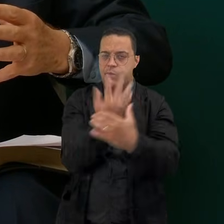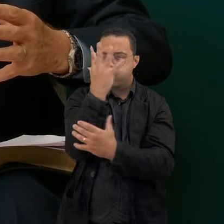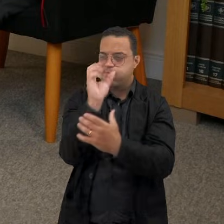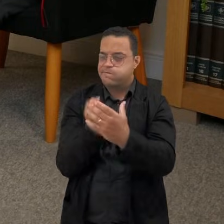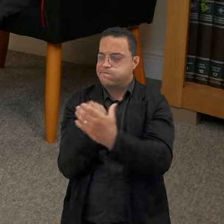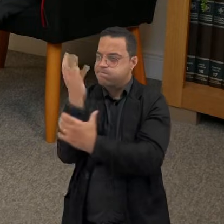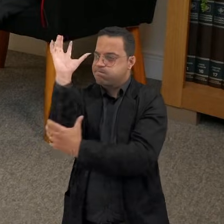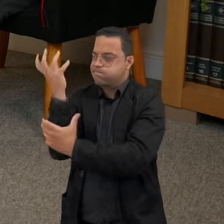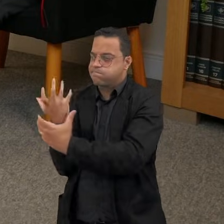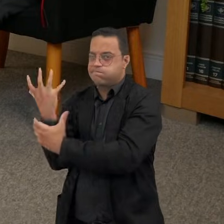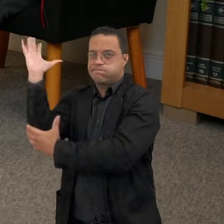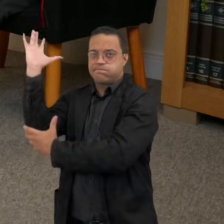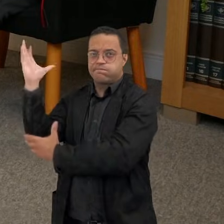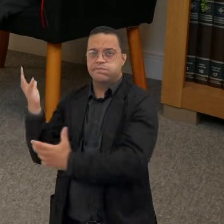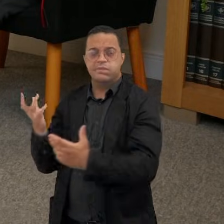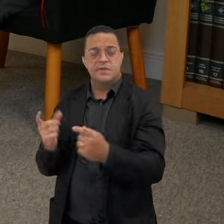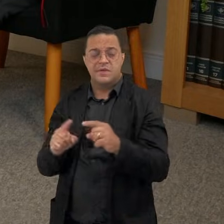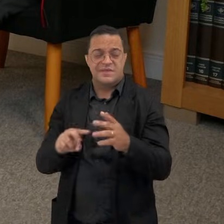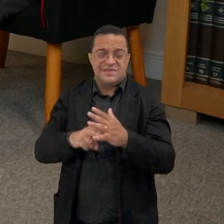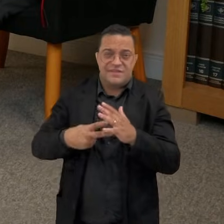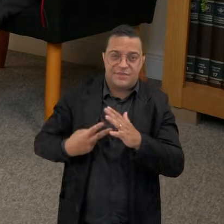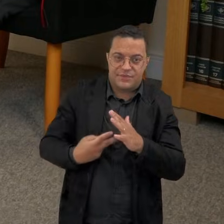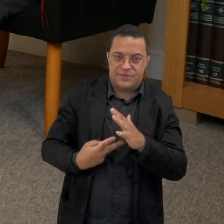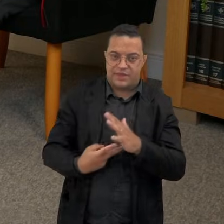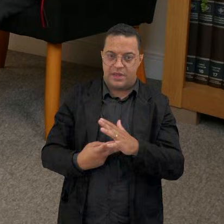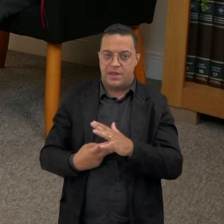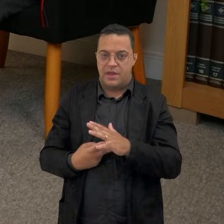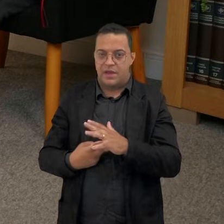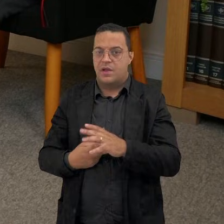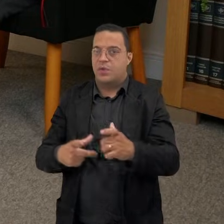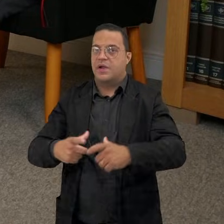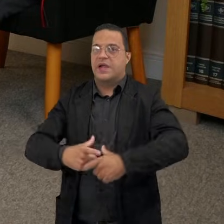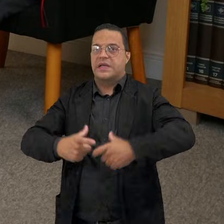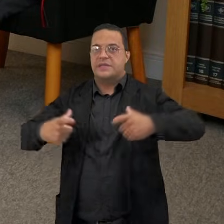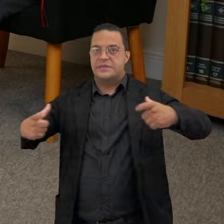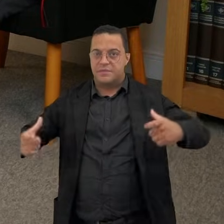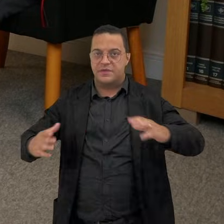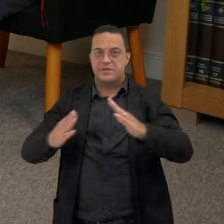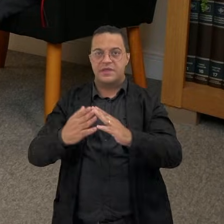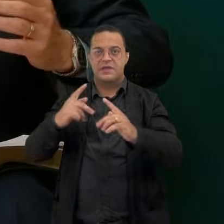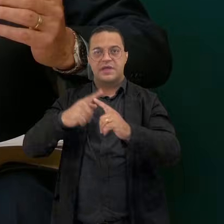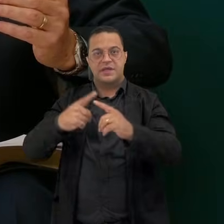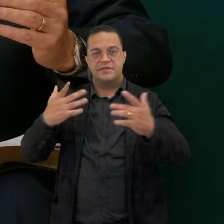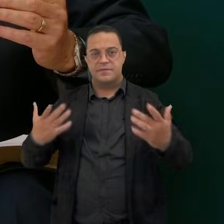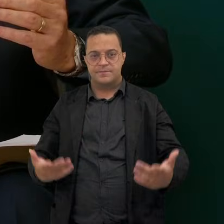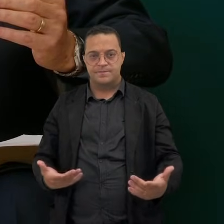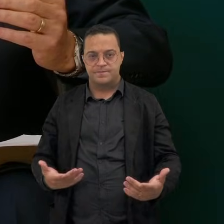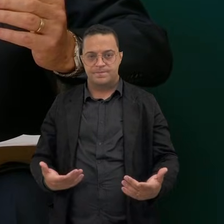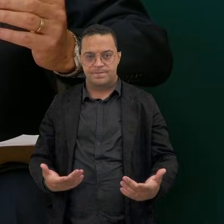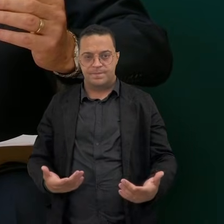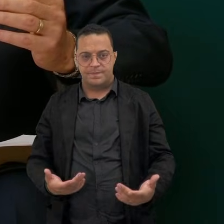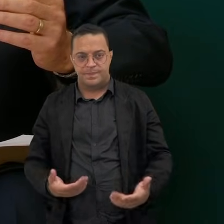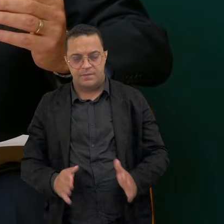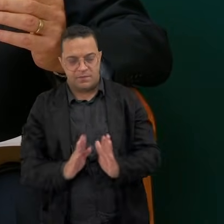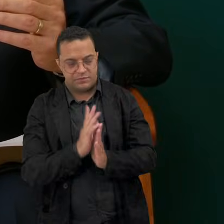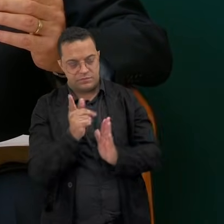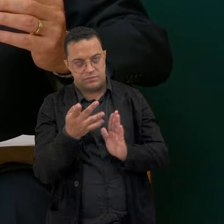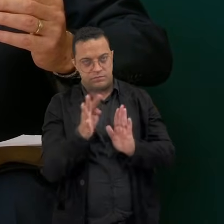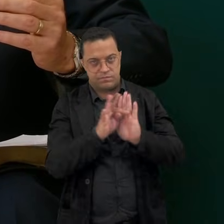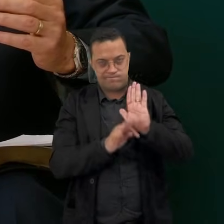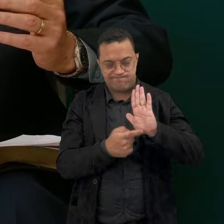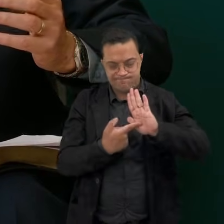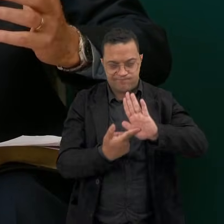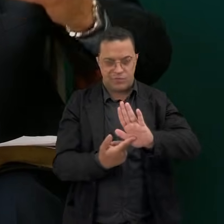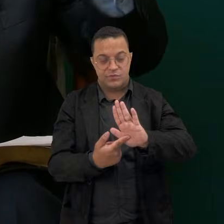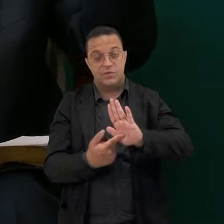experiências. E é uma coisa interessante que existe um texto que mostra que vai chegar o dia